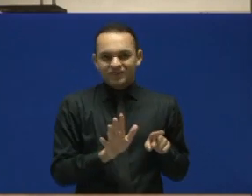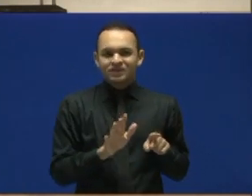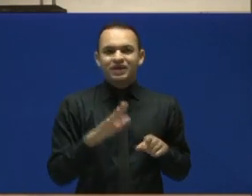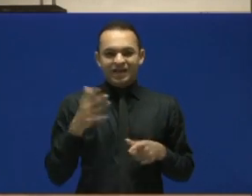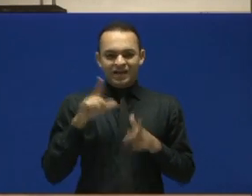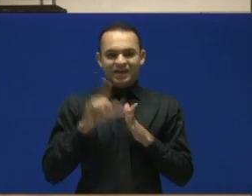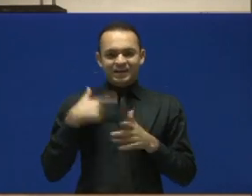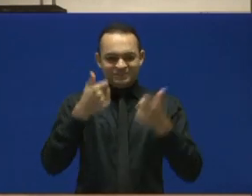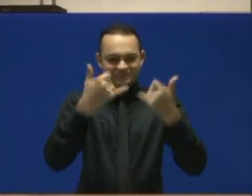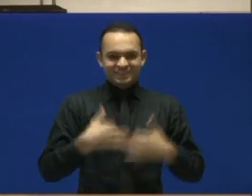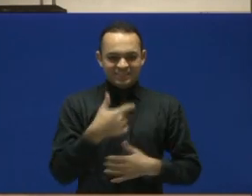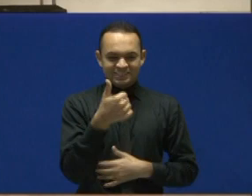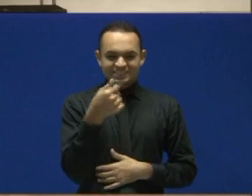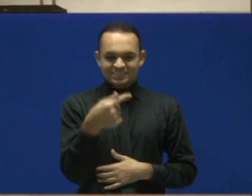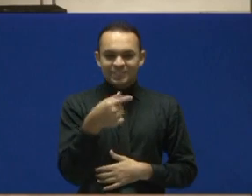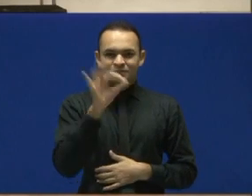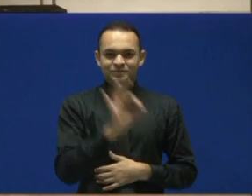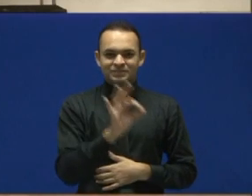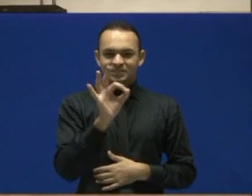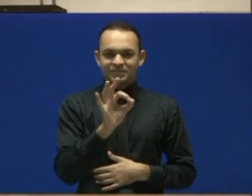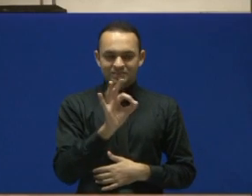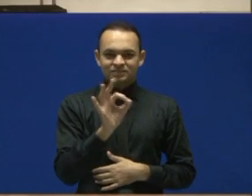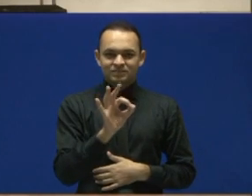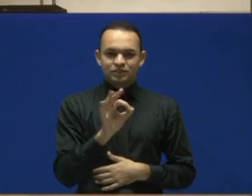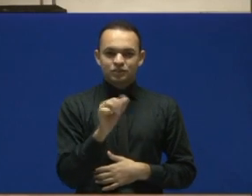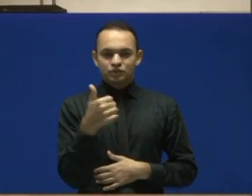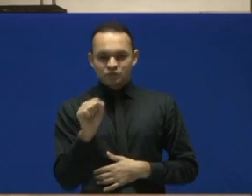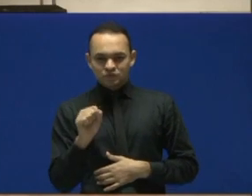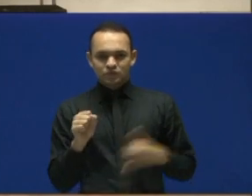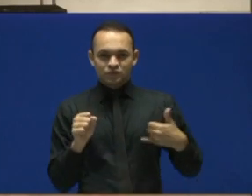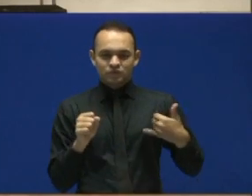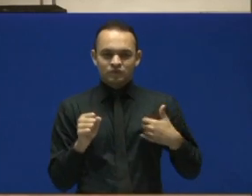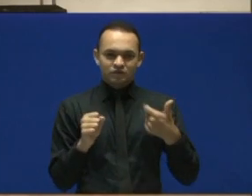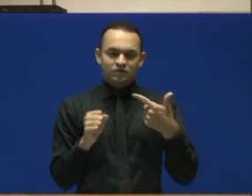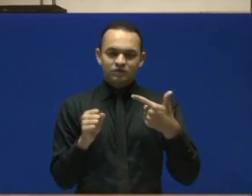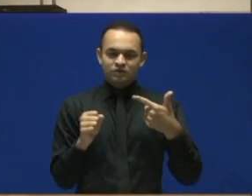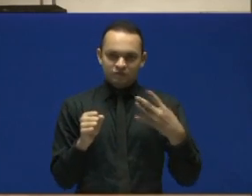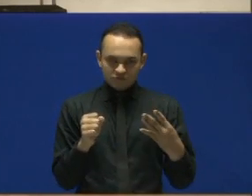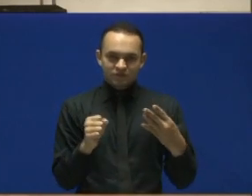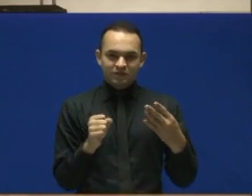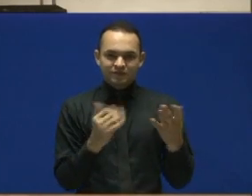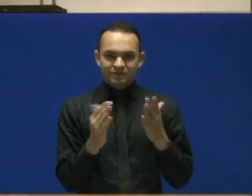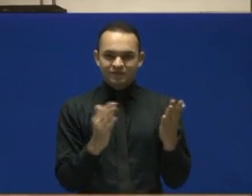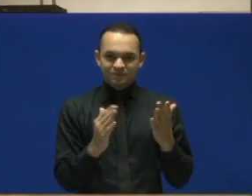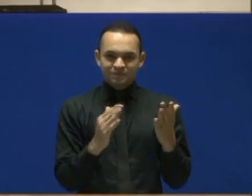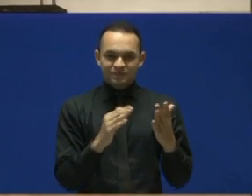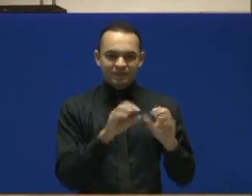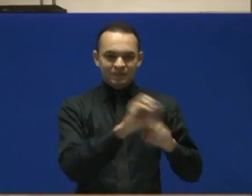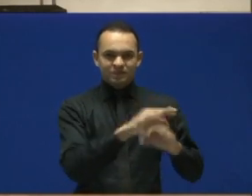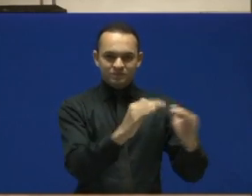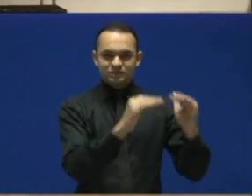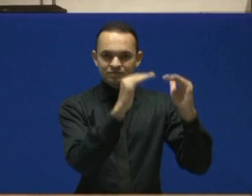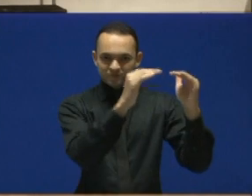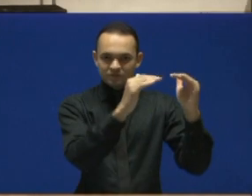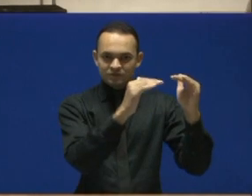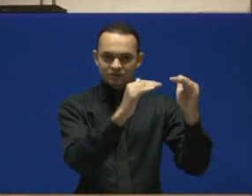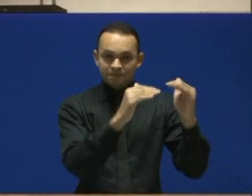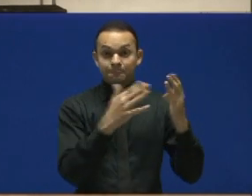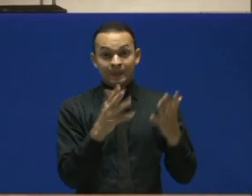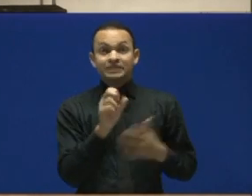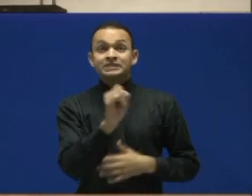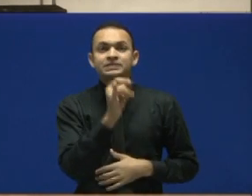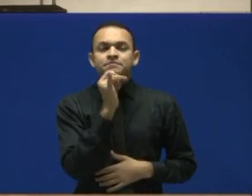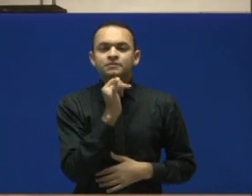17 por cento dos jovens de 18 a 24 anos no sistema de educação superior como um todo se